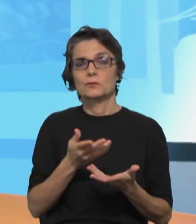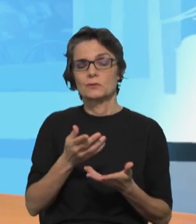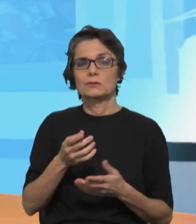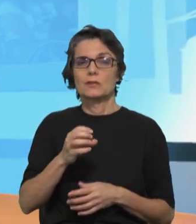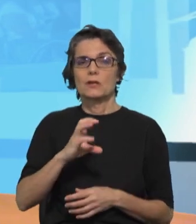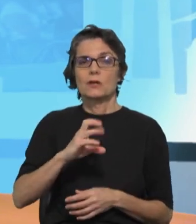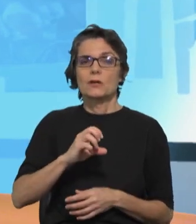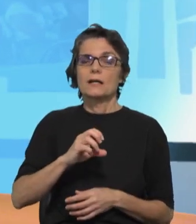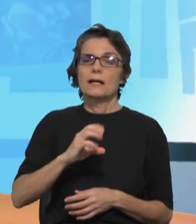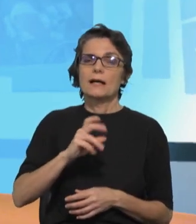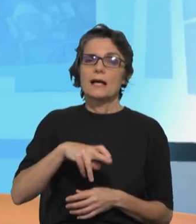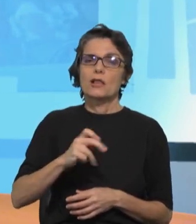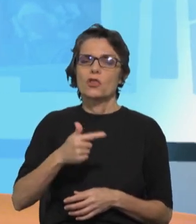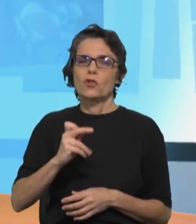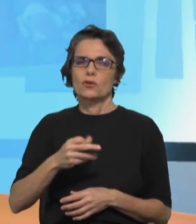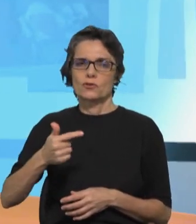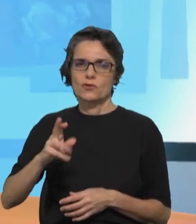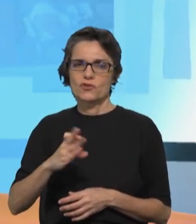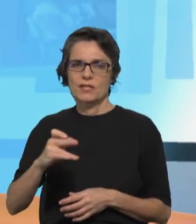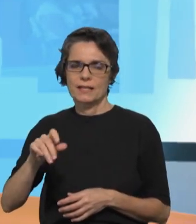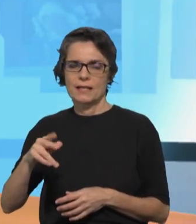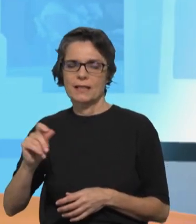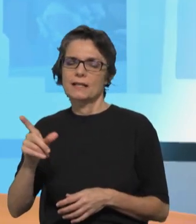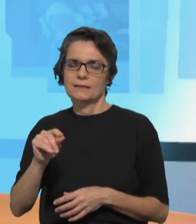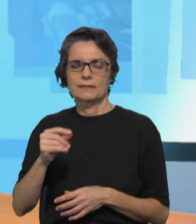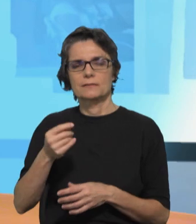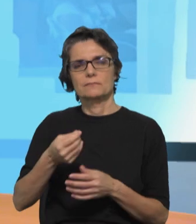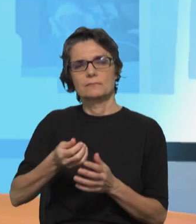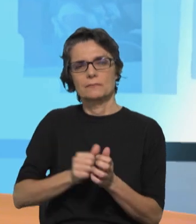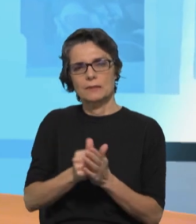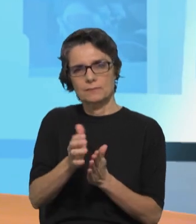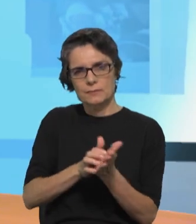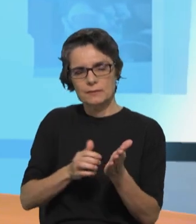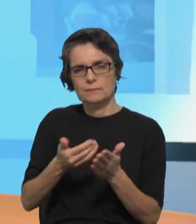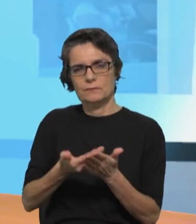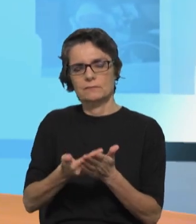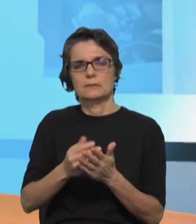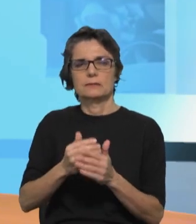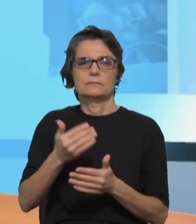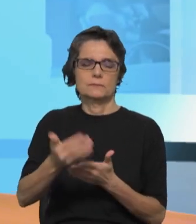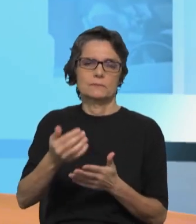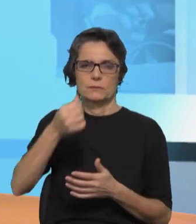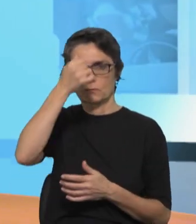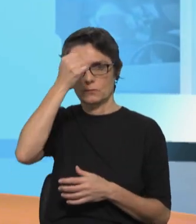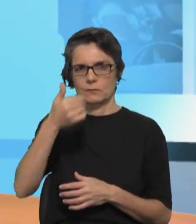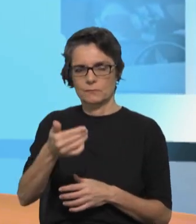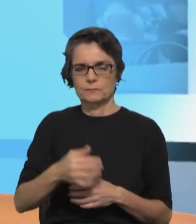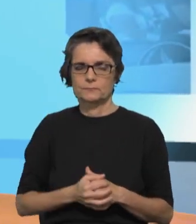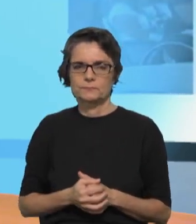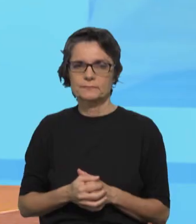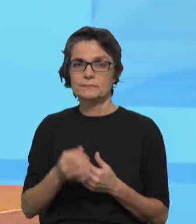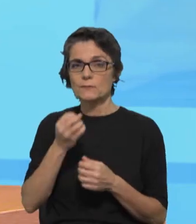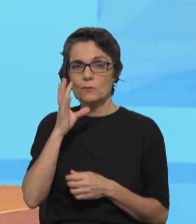nos ajudará também a olhar os textos bíblicos propostos para a liturgia do próximo domingo. Muito boa tarde,